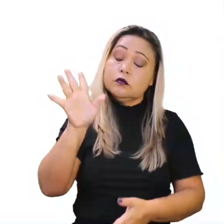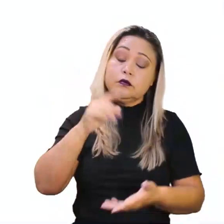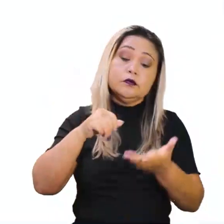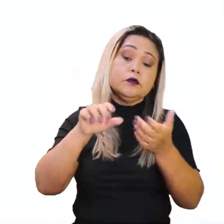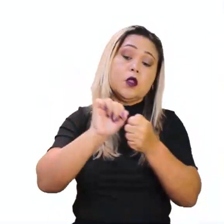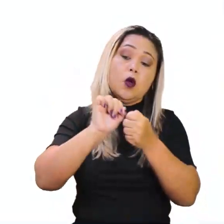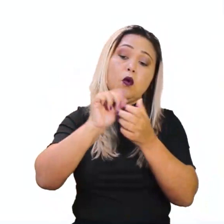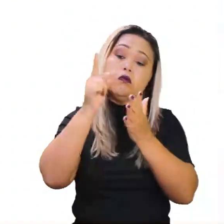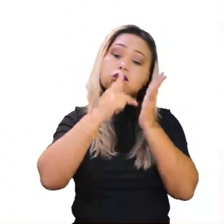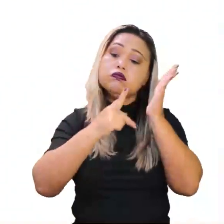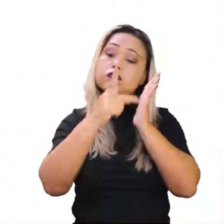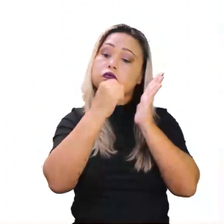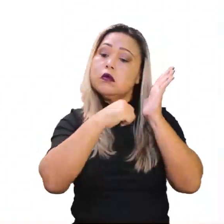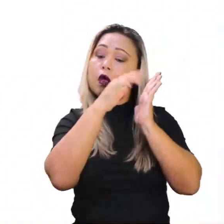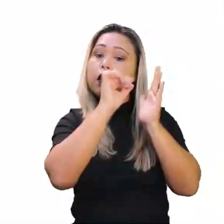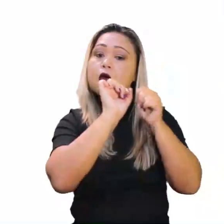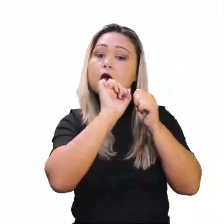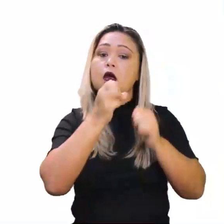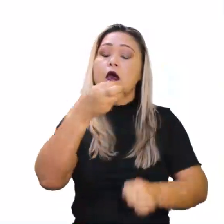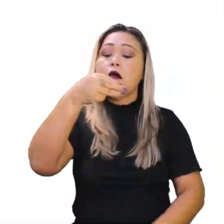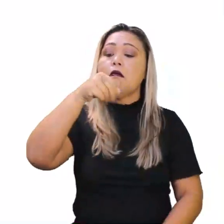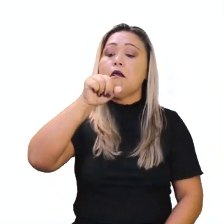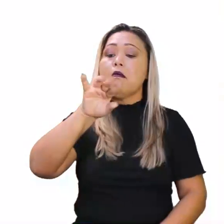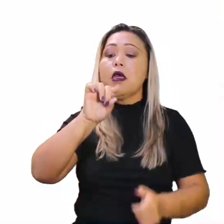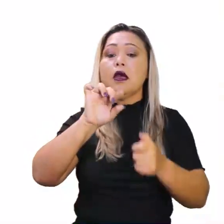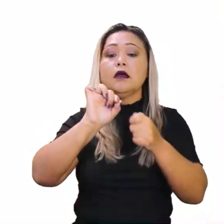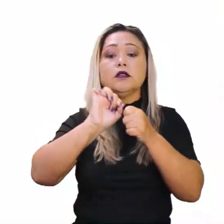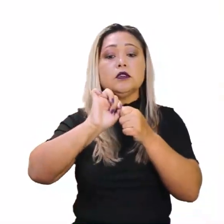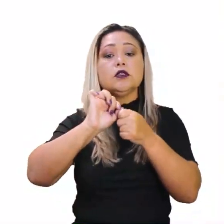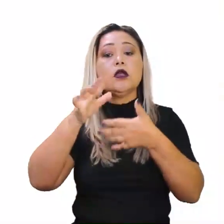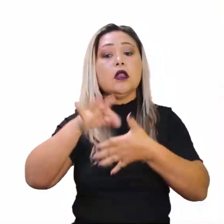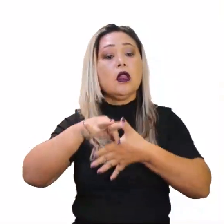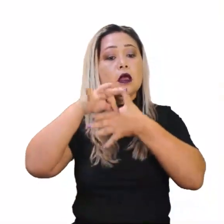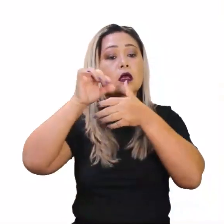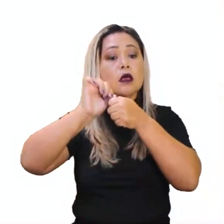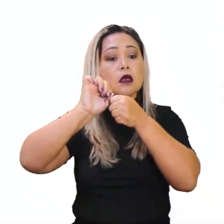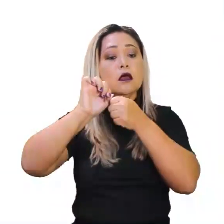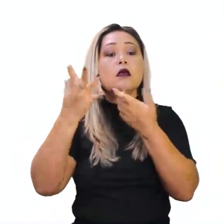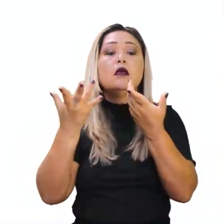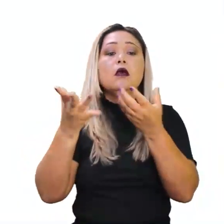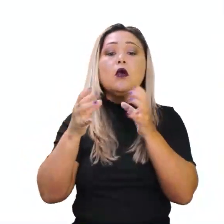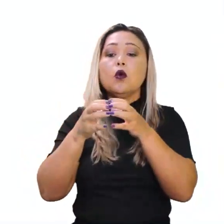as cores para imitar a natureza. Eles as usavam para...